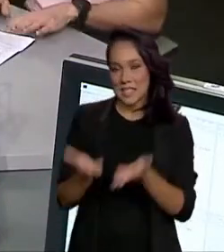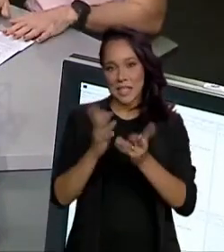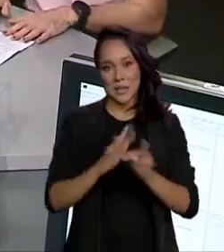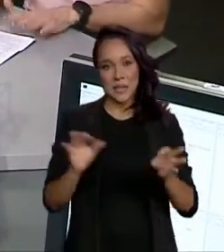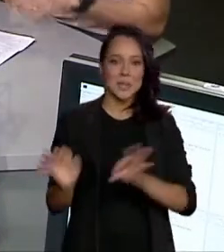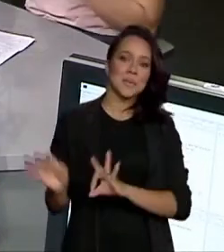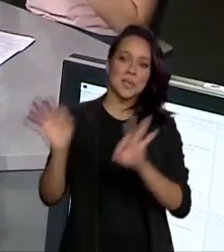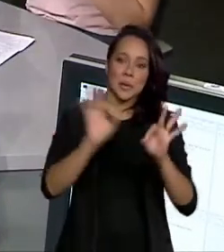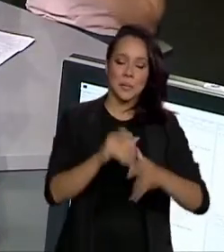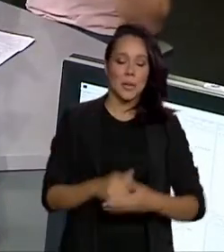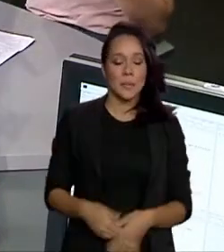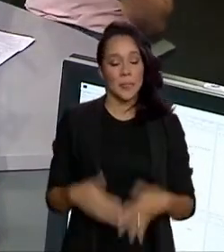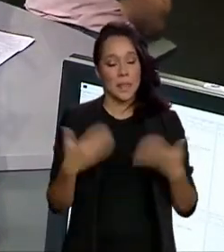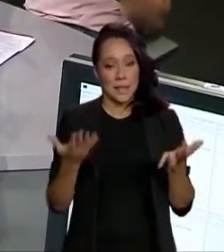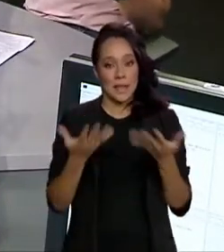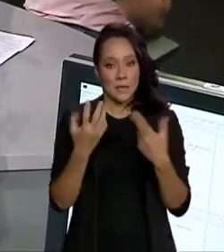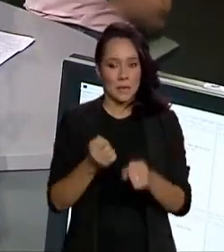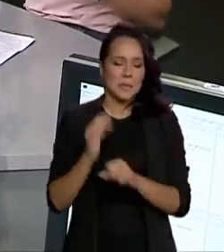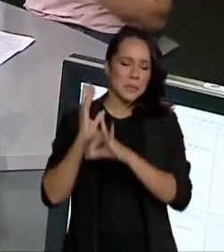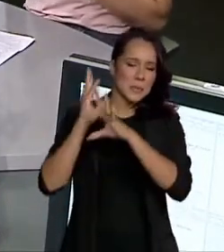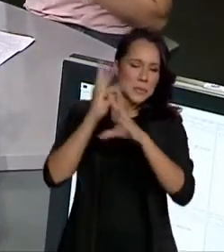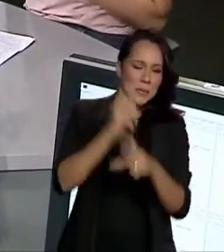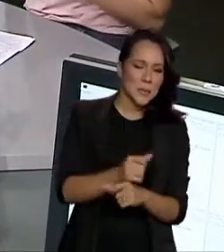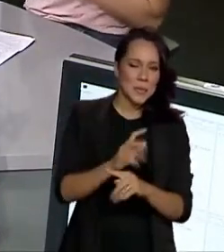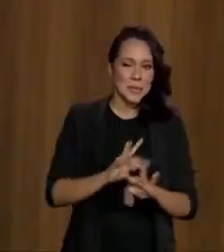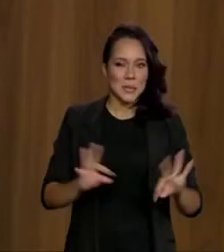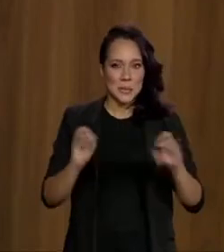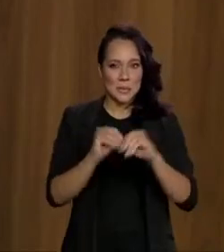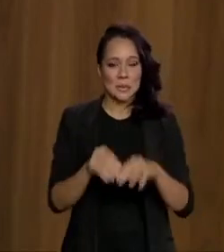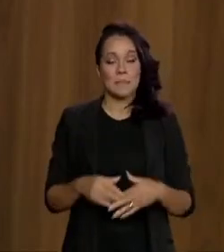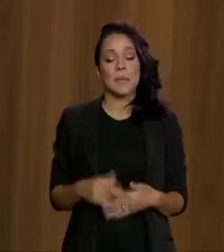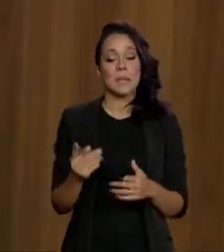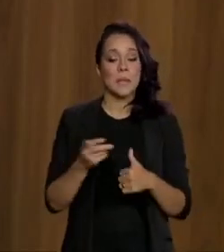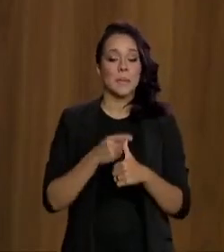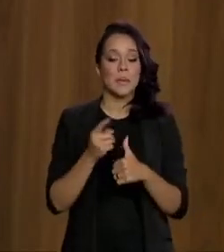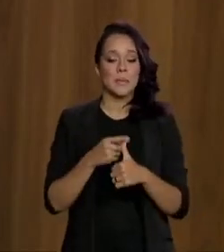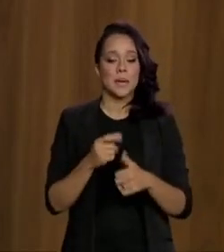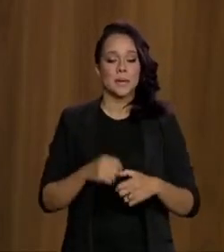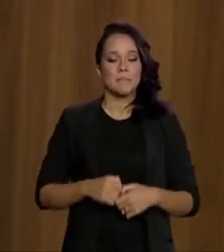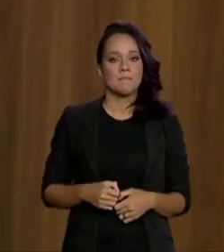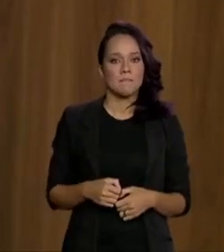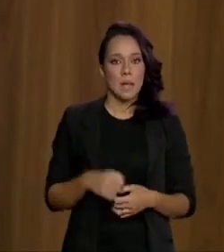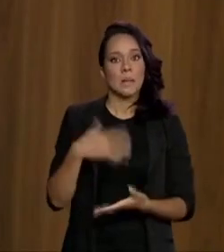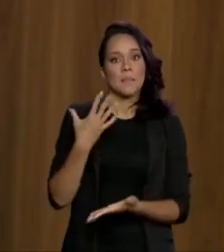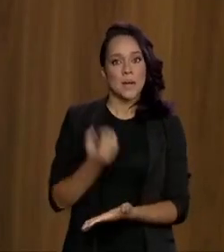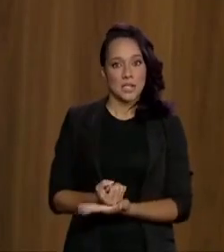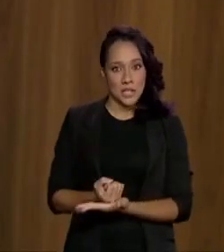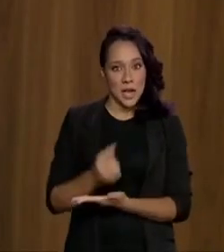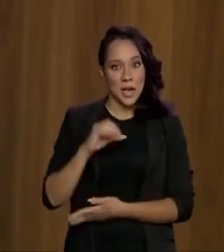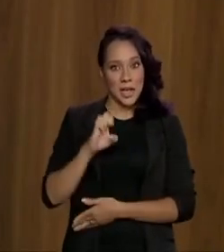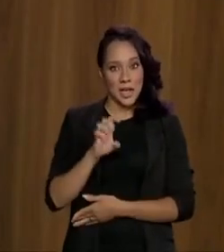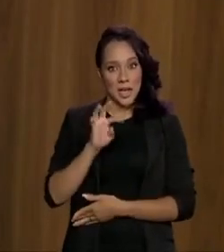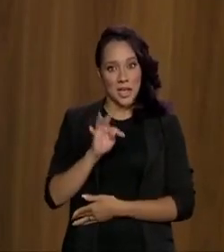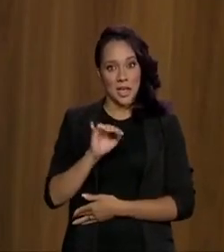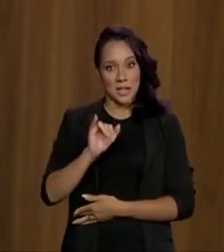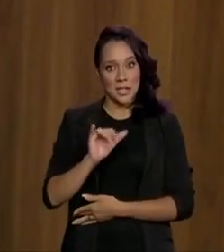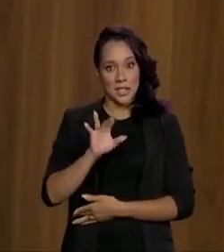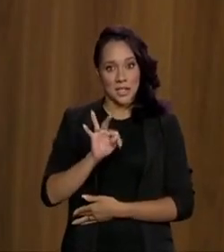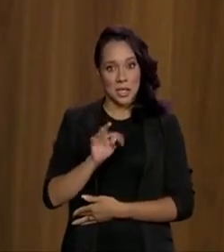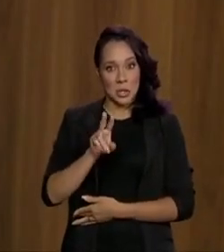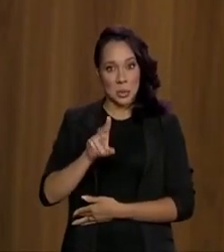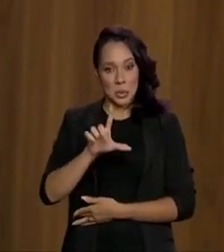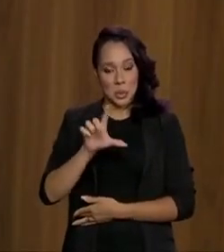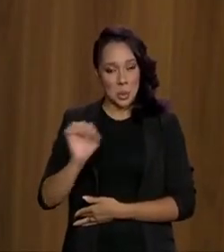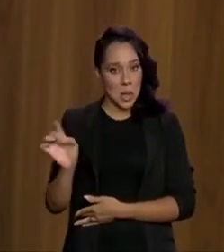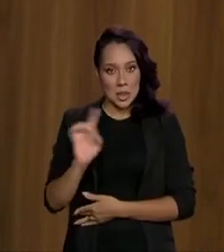acompanha a gente. Vamos fazer, então, um balanção disso tudo, gente? Primeira coisa, baixar o e-título. Quem não baixou pro